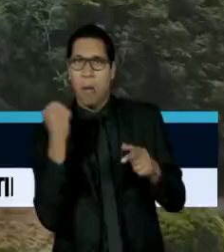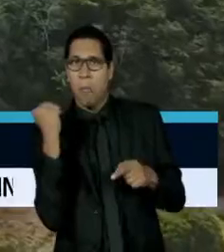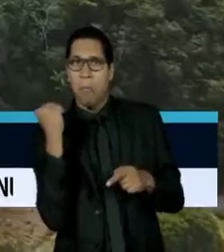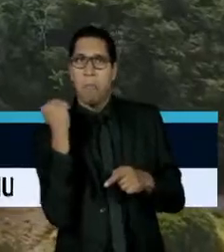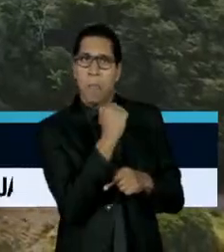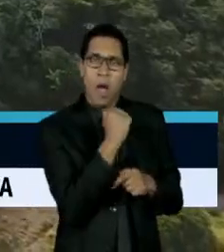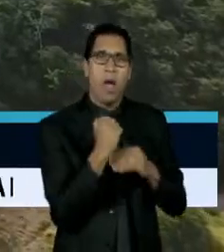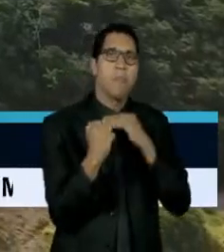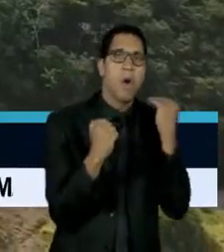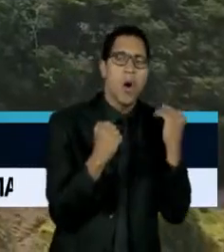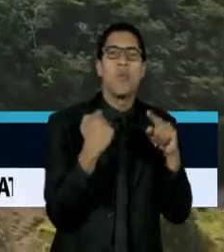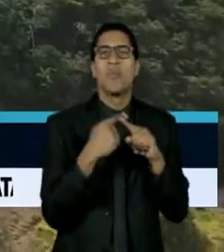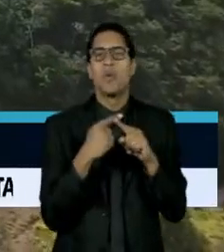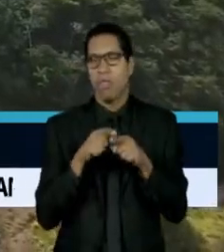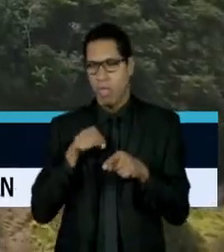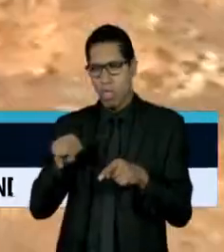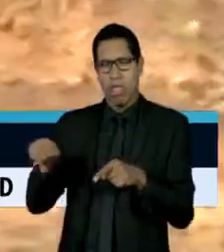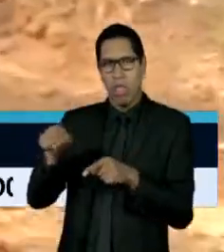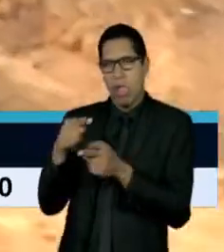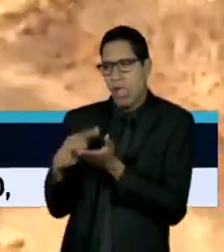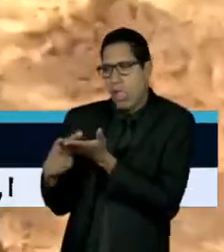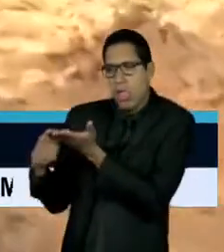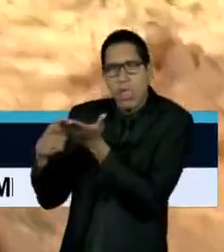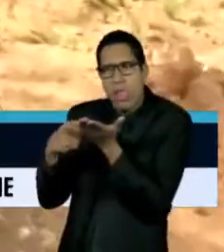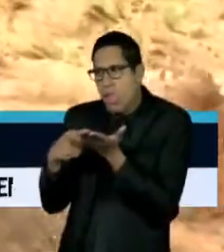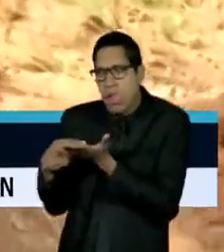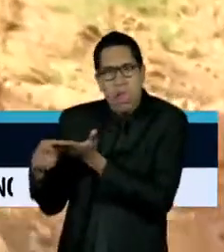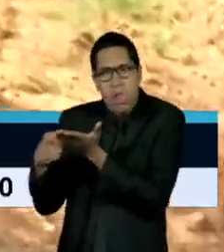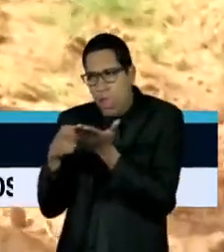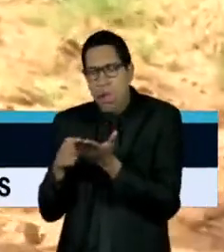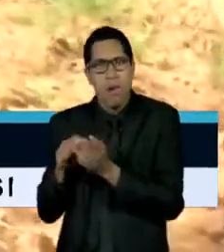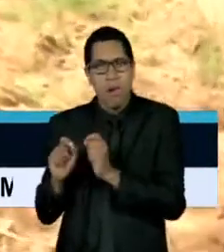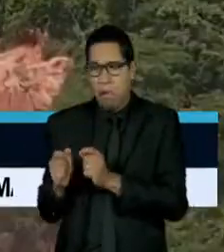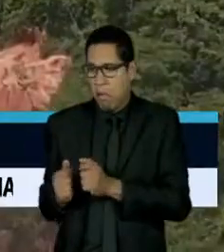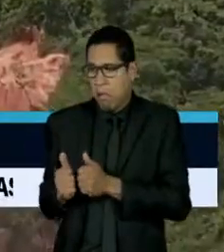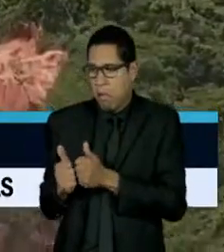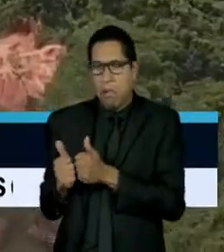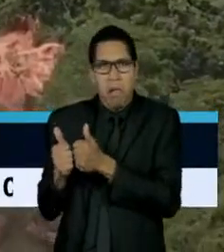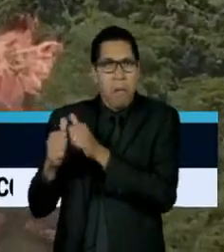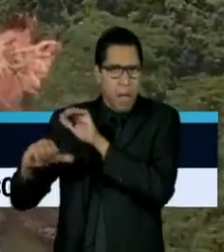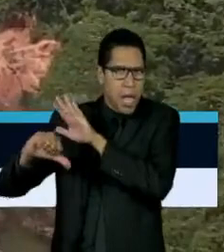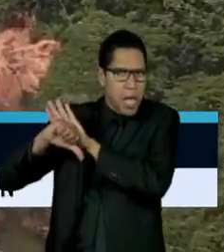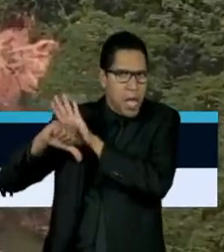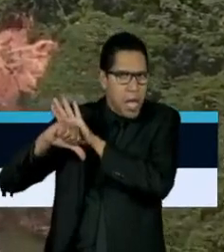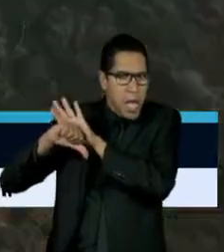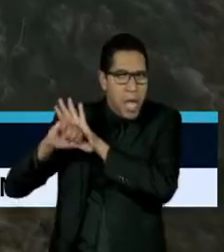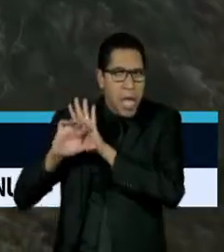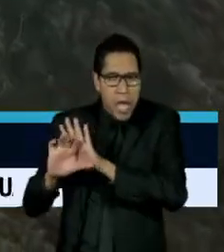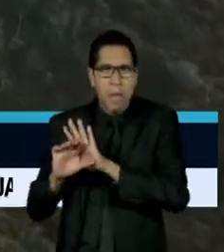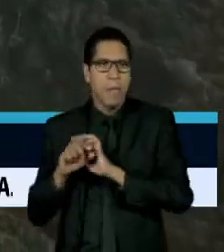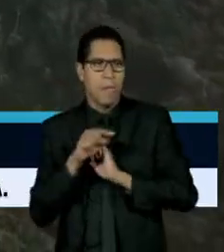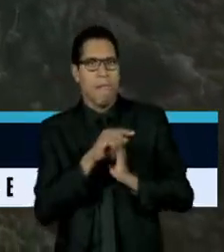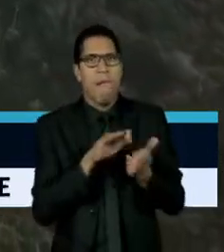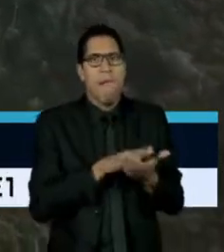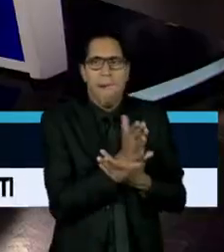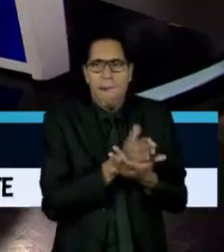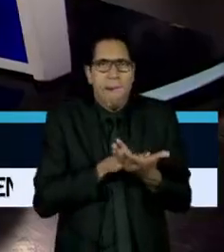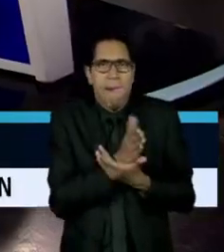esse cooperativismo está dando certo, está incomodando essa fronteira criminosa que expande.